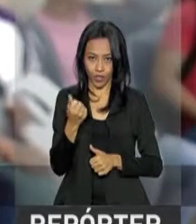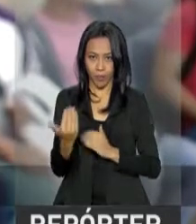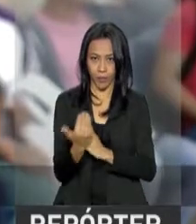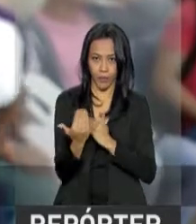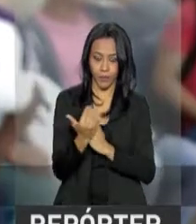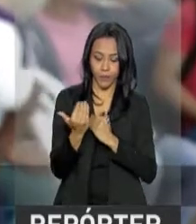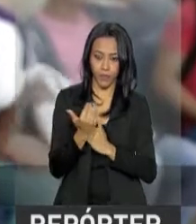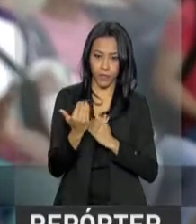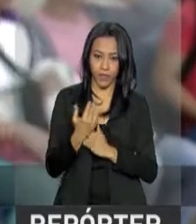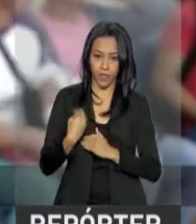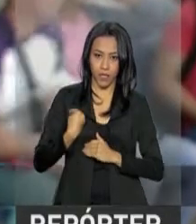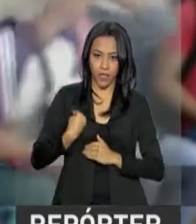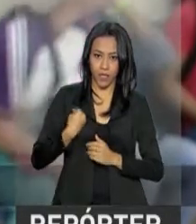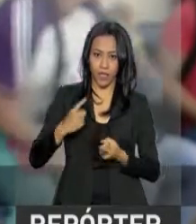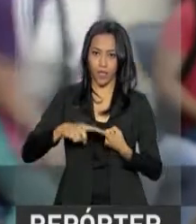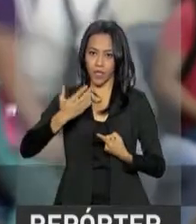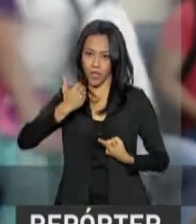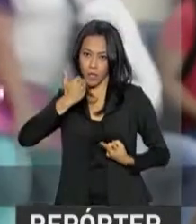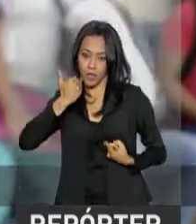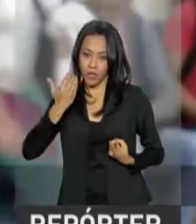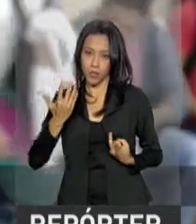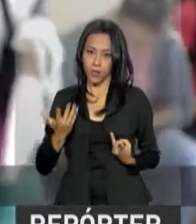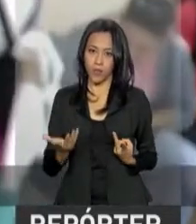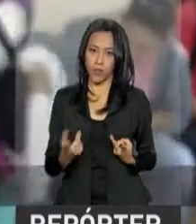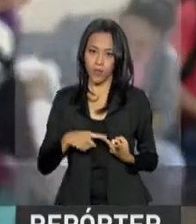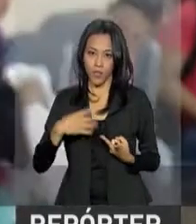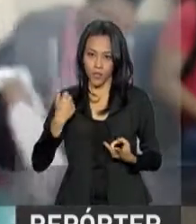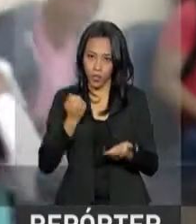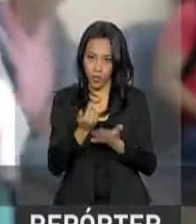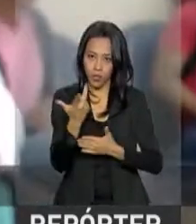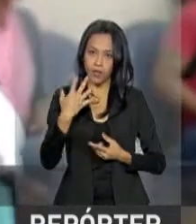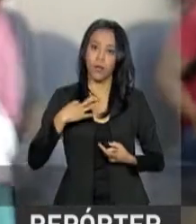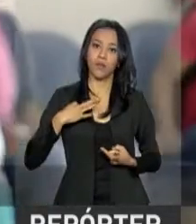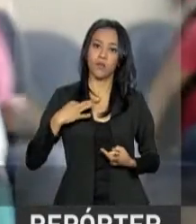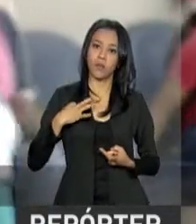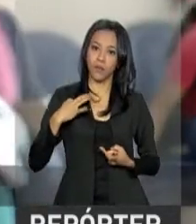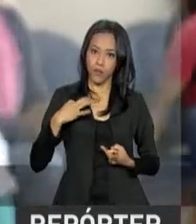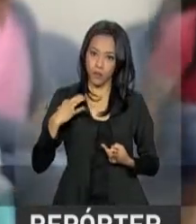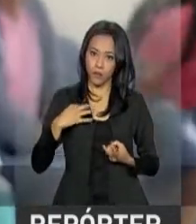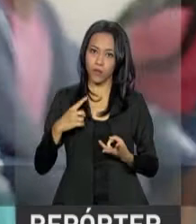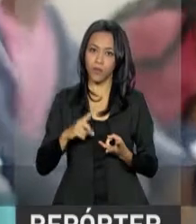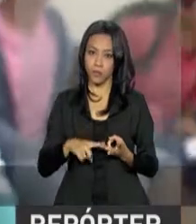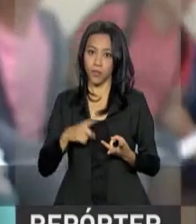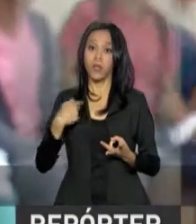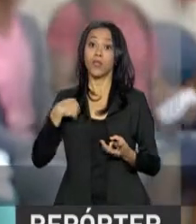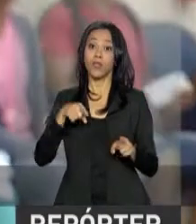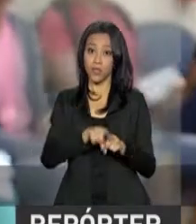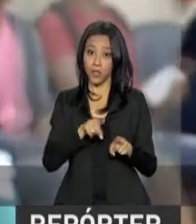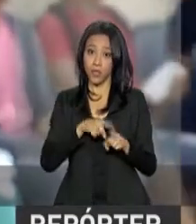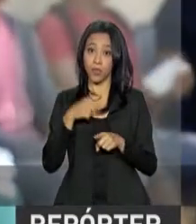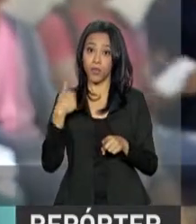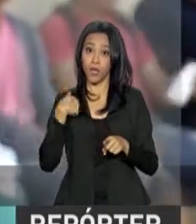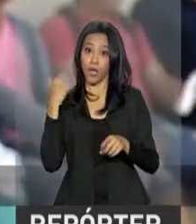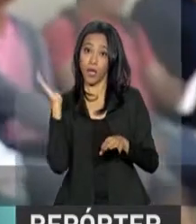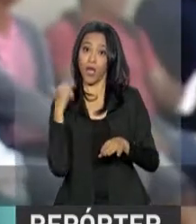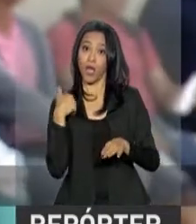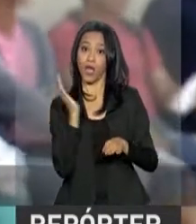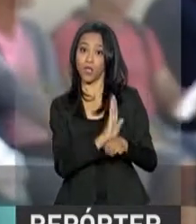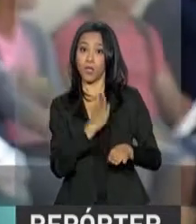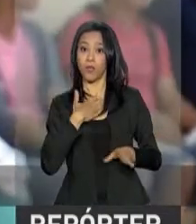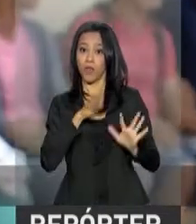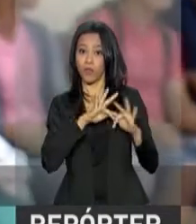tanto a alimentação na europa e poder ajudar a minha família e venezuela que a economia mundial